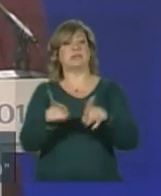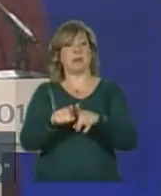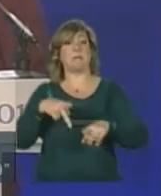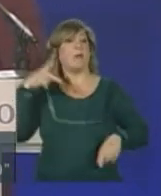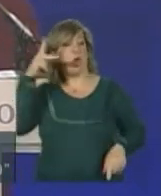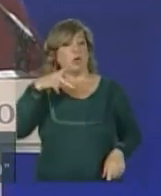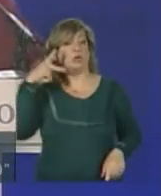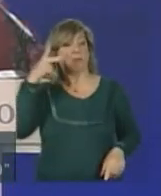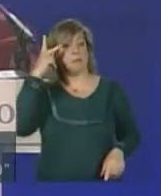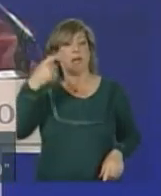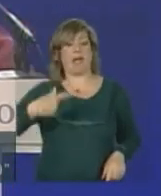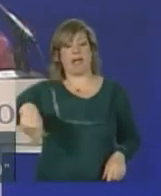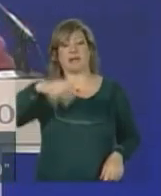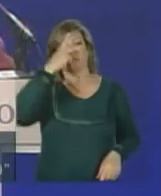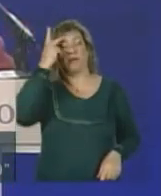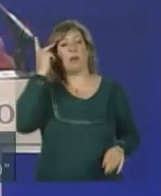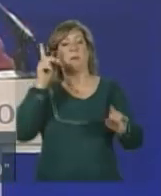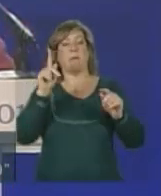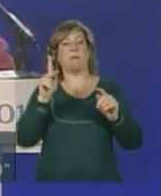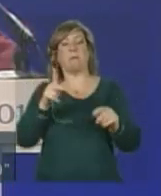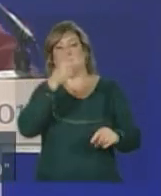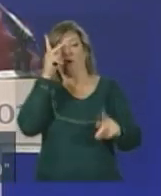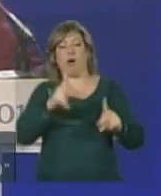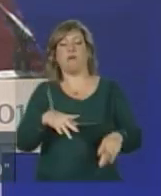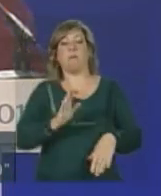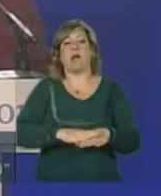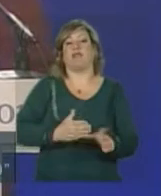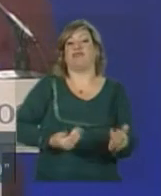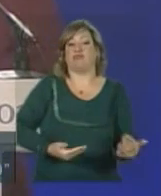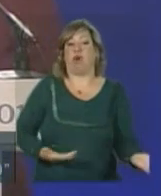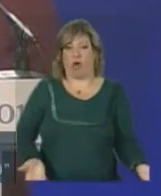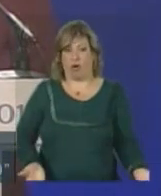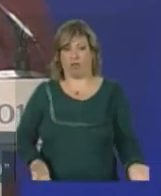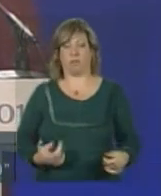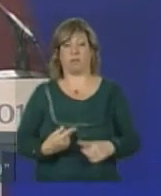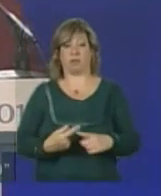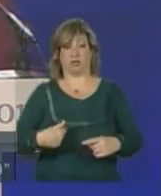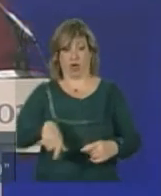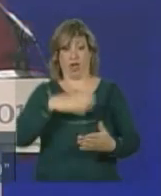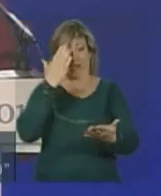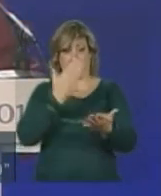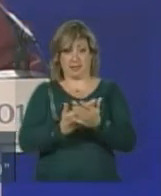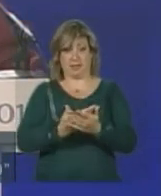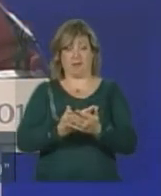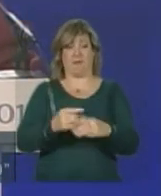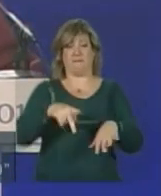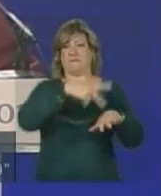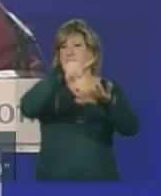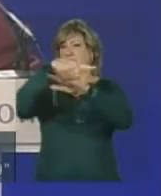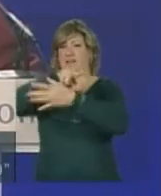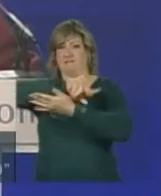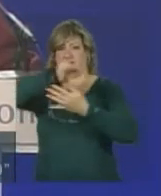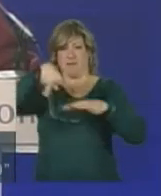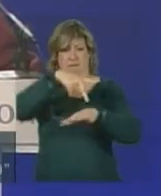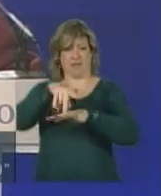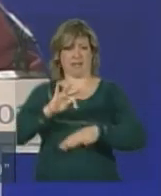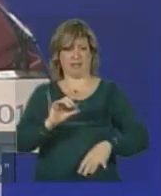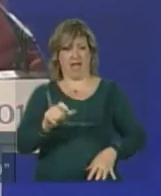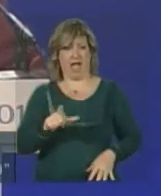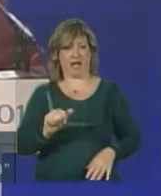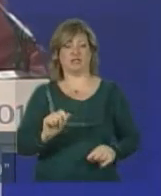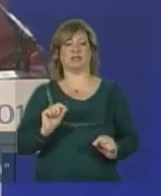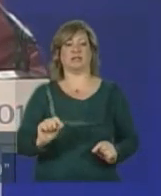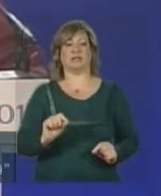políticas para essas populações mais jovens. Acredita-se que vários países que têm taxas de